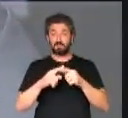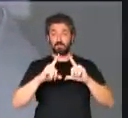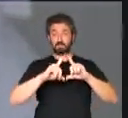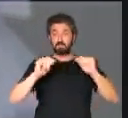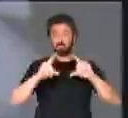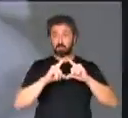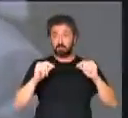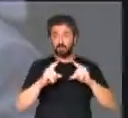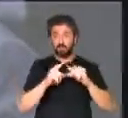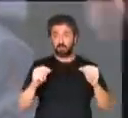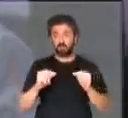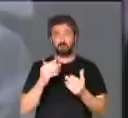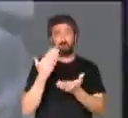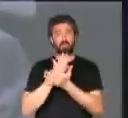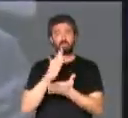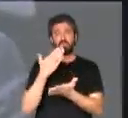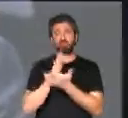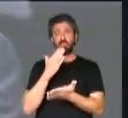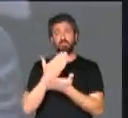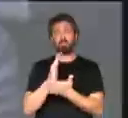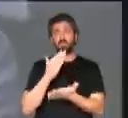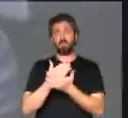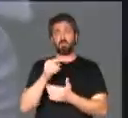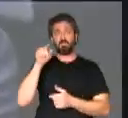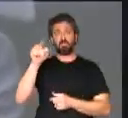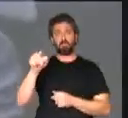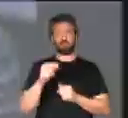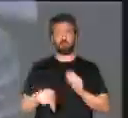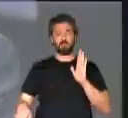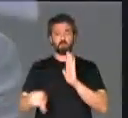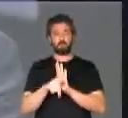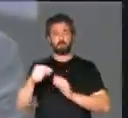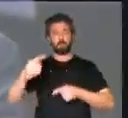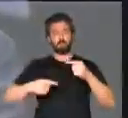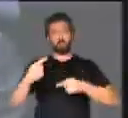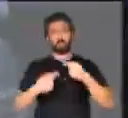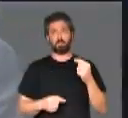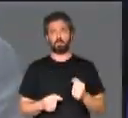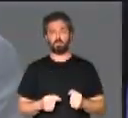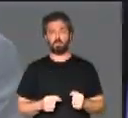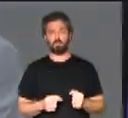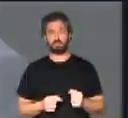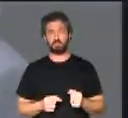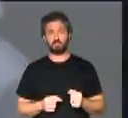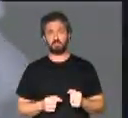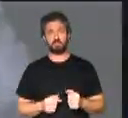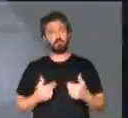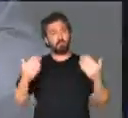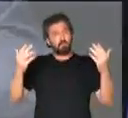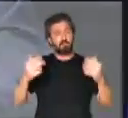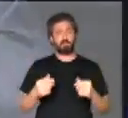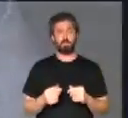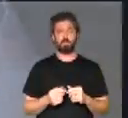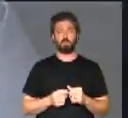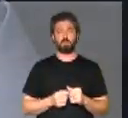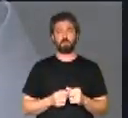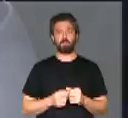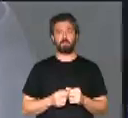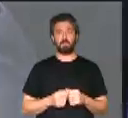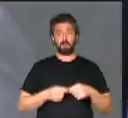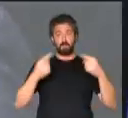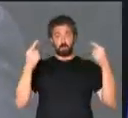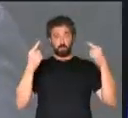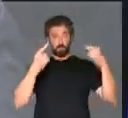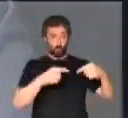Distrito Federal não tem nada a ver com esta questão de natureza política e de governança. Então, ser